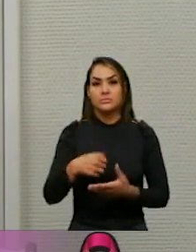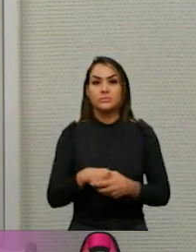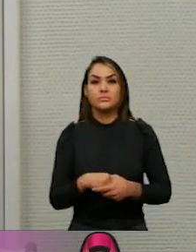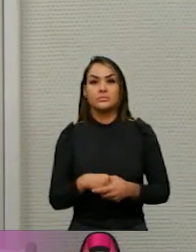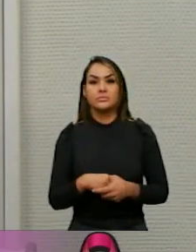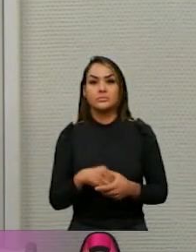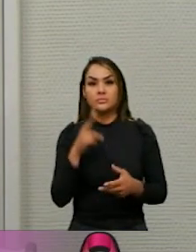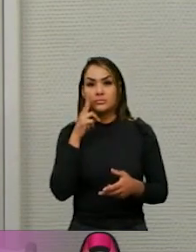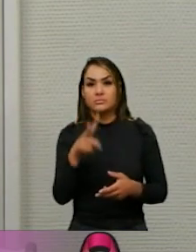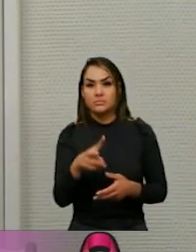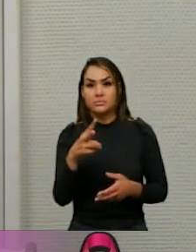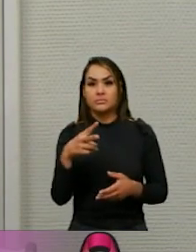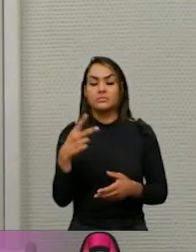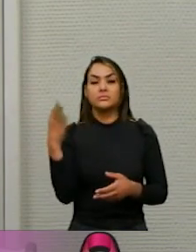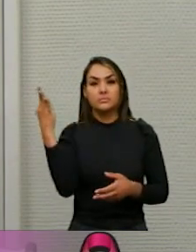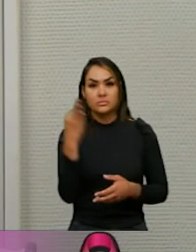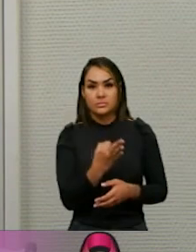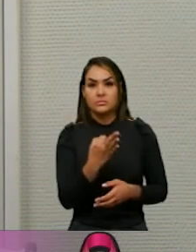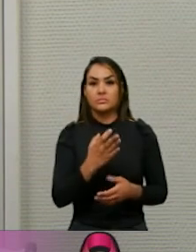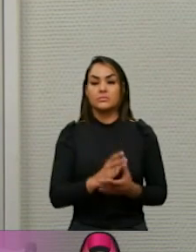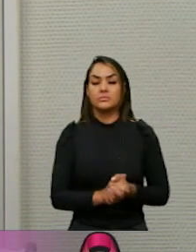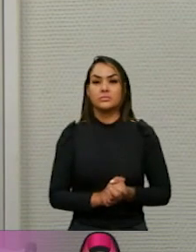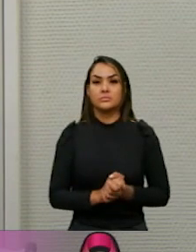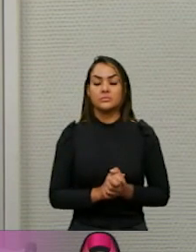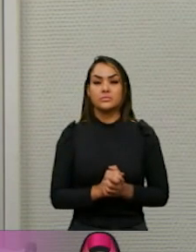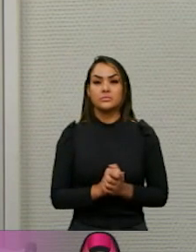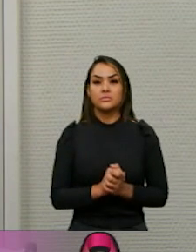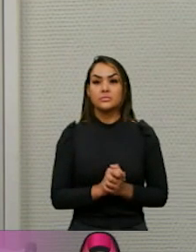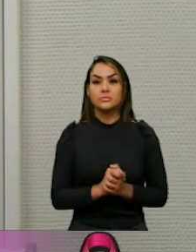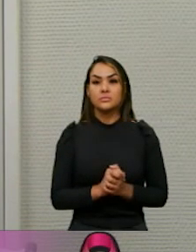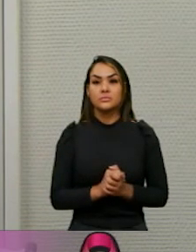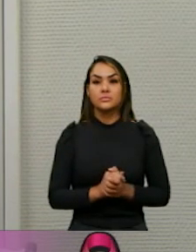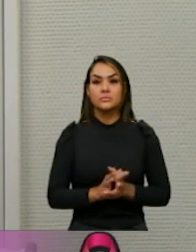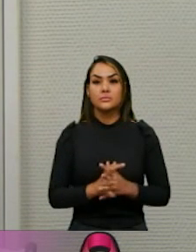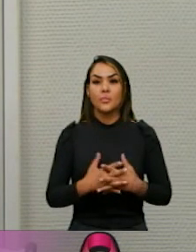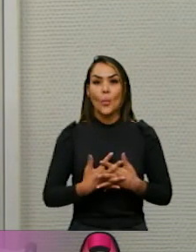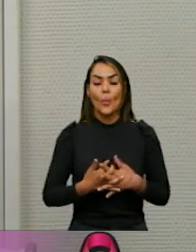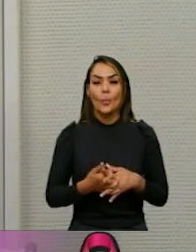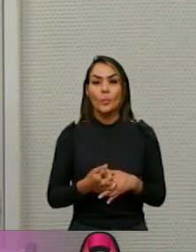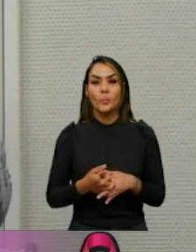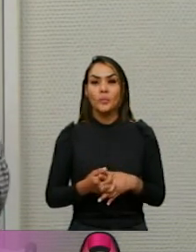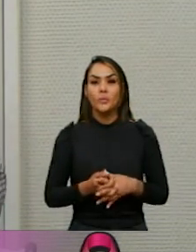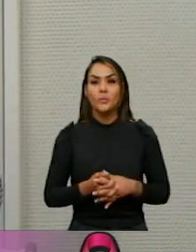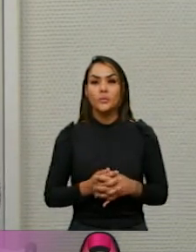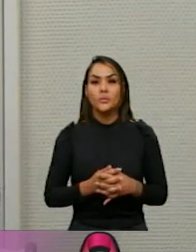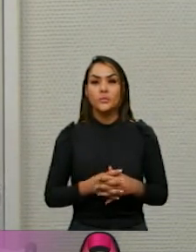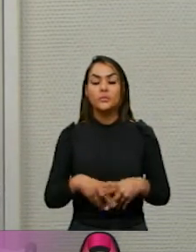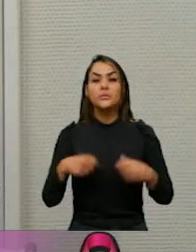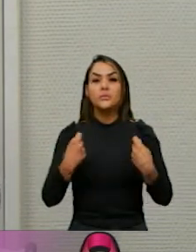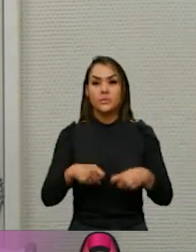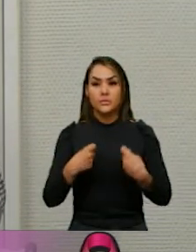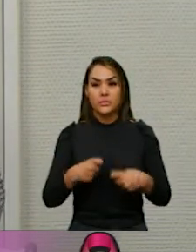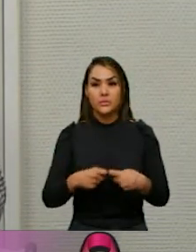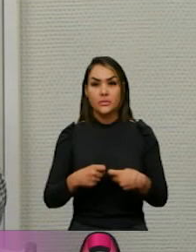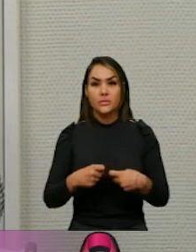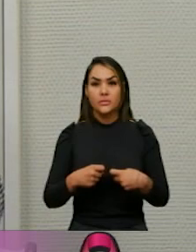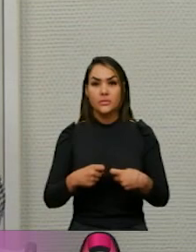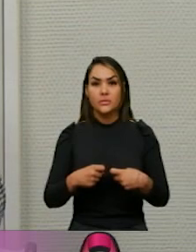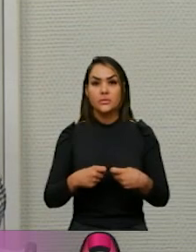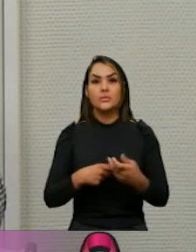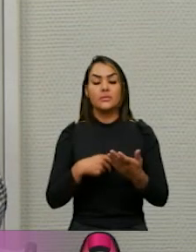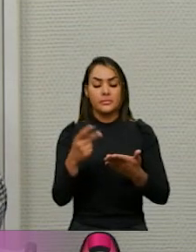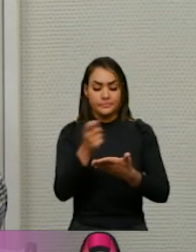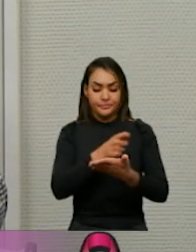você encontrar uma aplicação financeira que te dê uma remuneração desse tamanho. Então, precisa estar